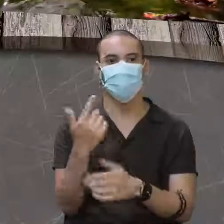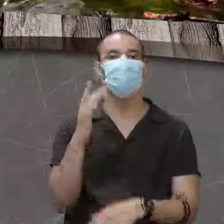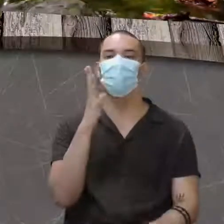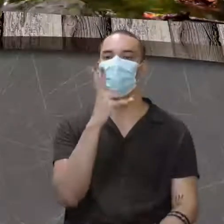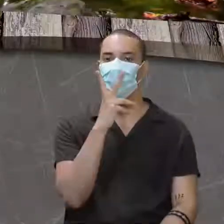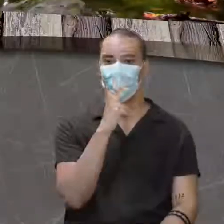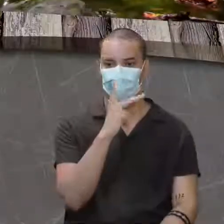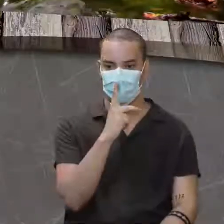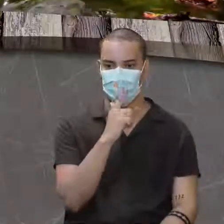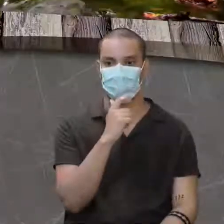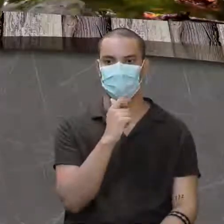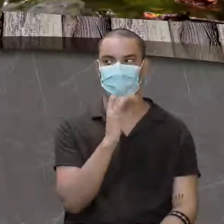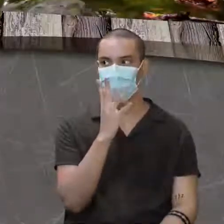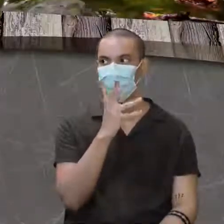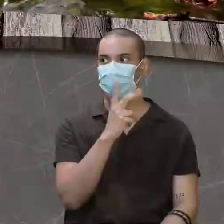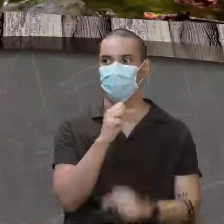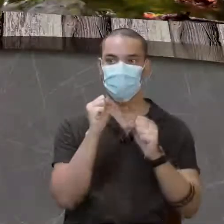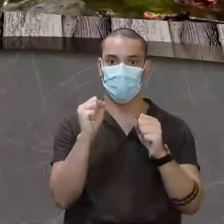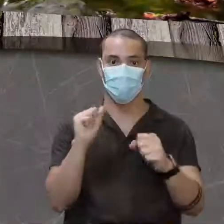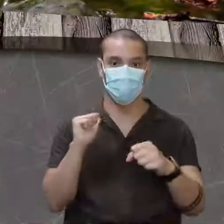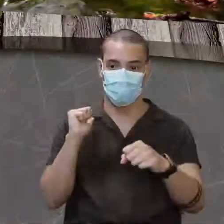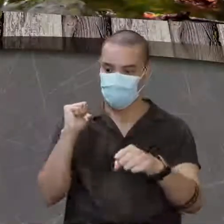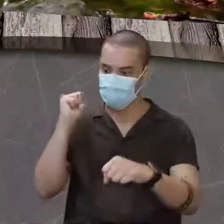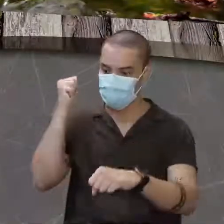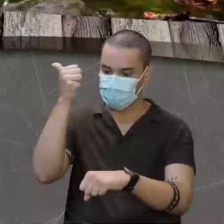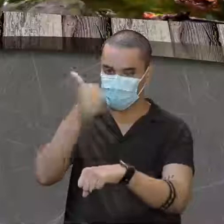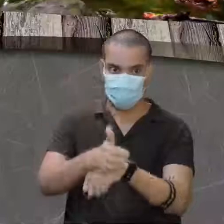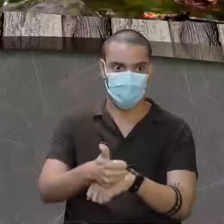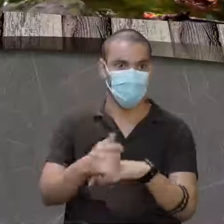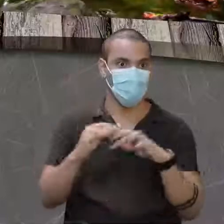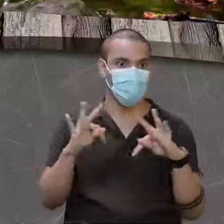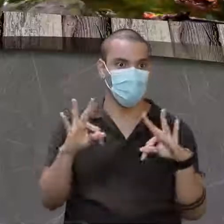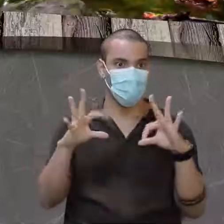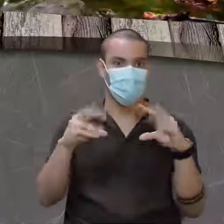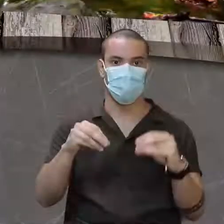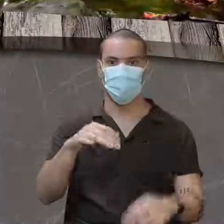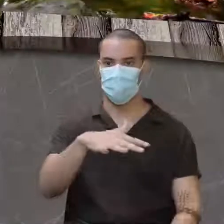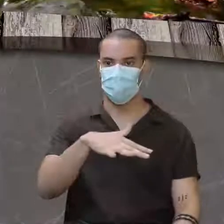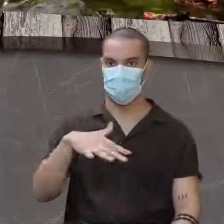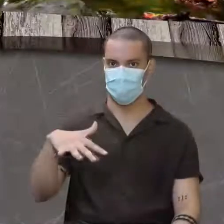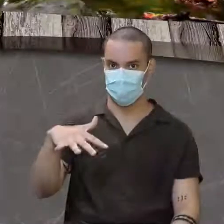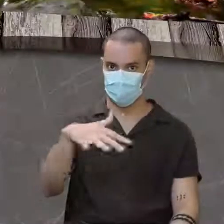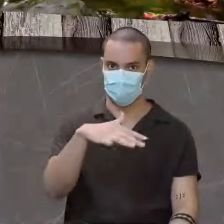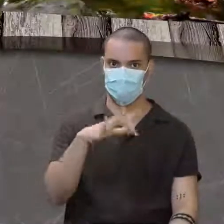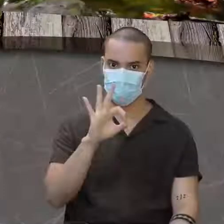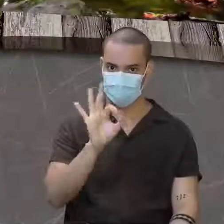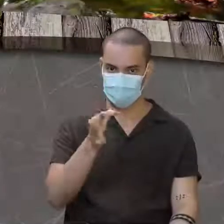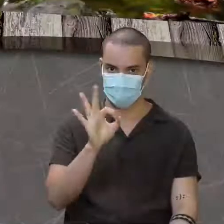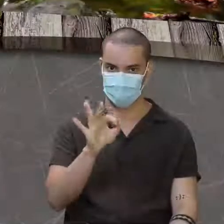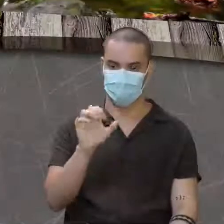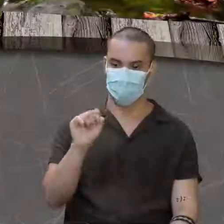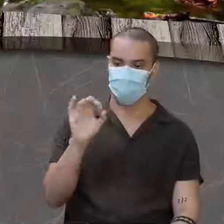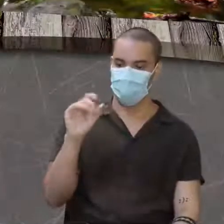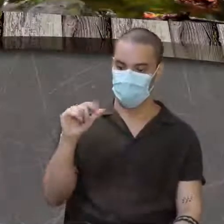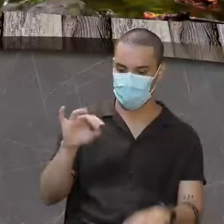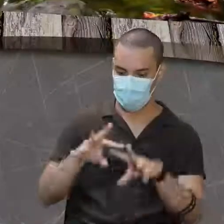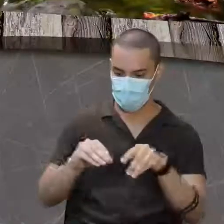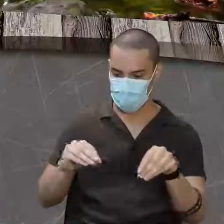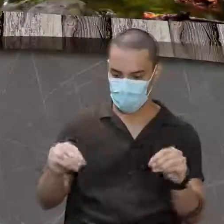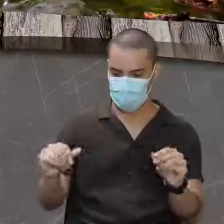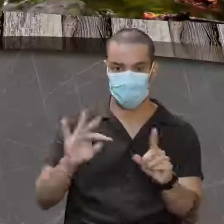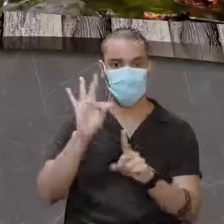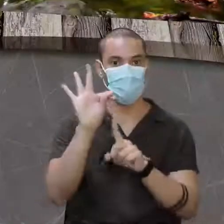vai demorar para poder cobrir novamente todo esse ambiente, tá? O solo, ter